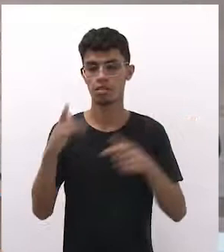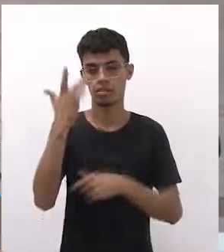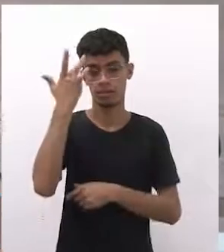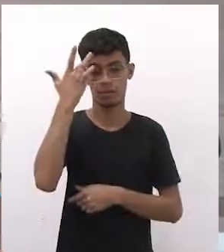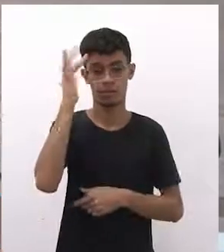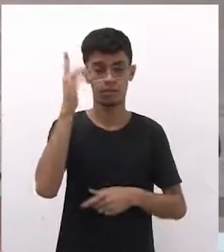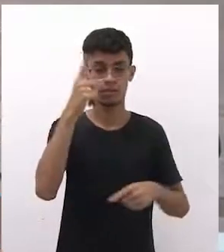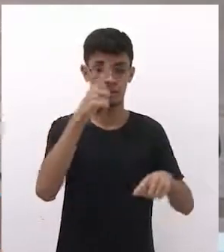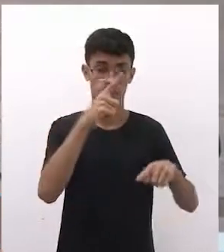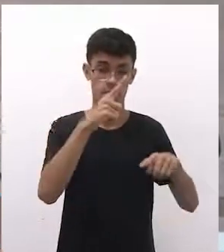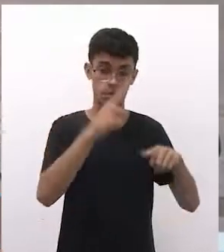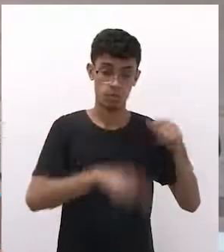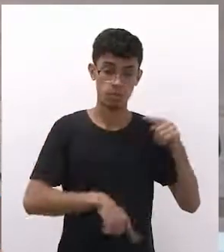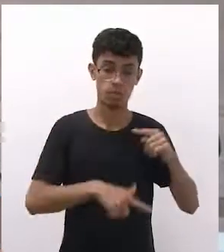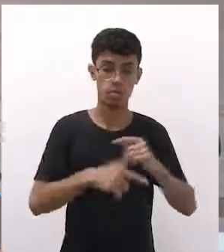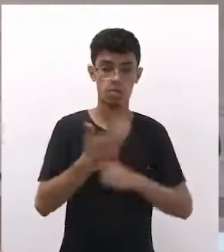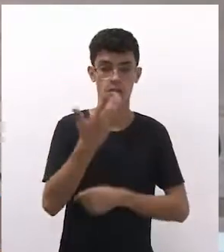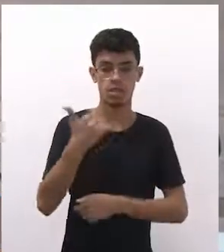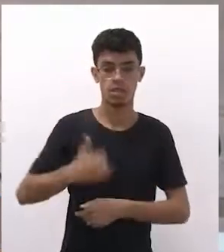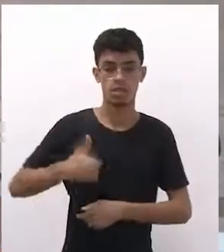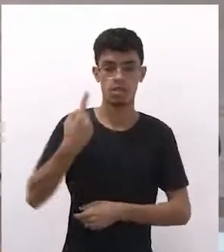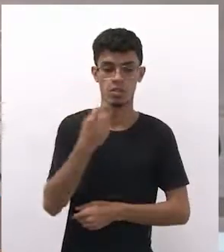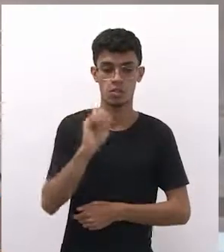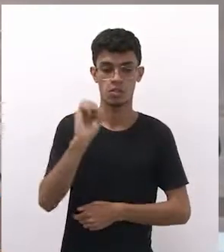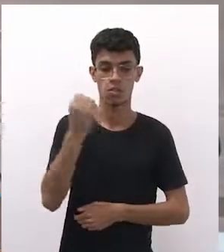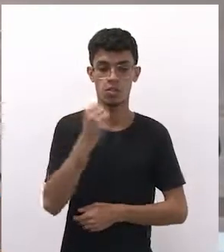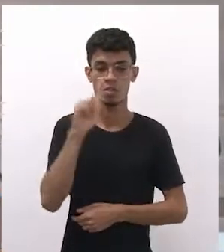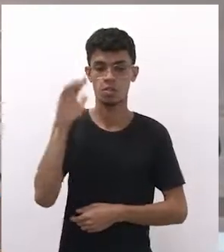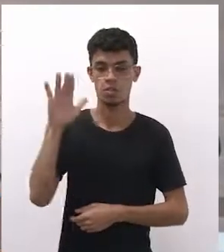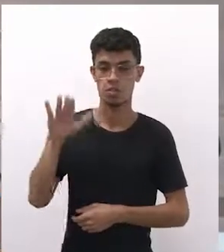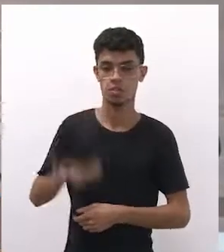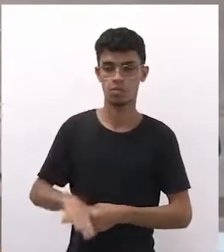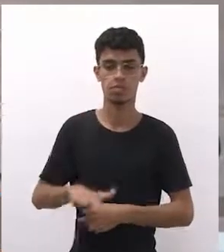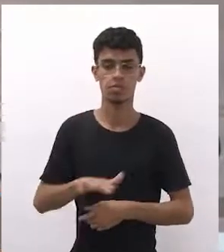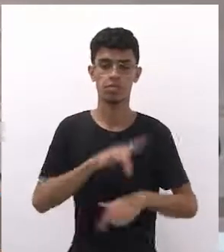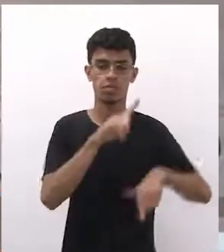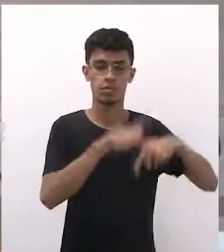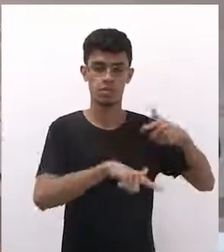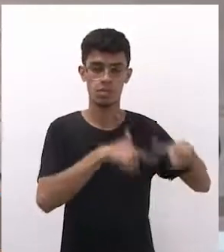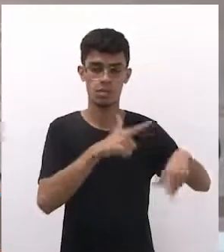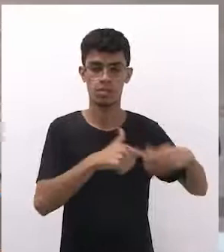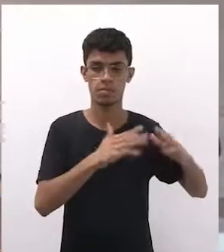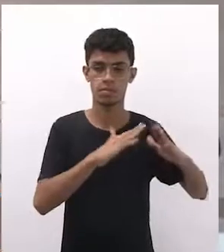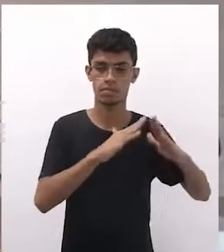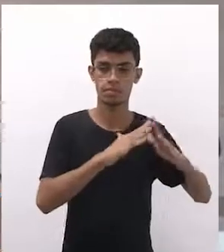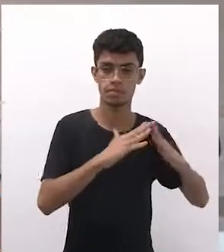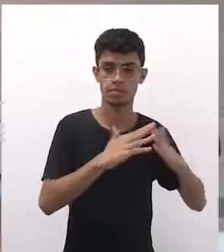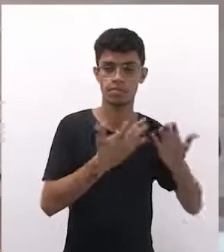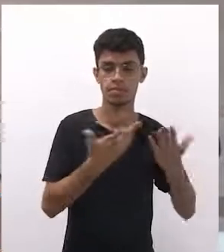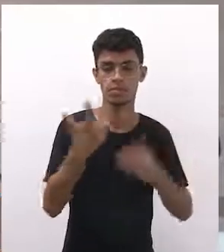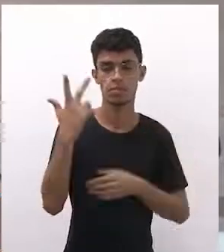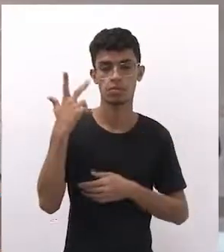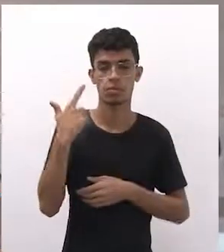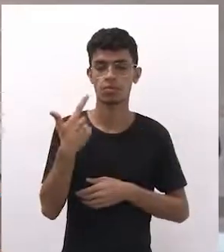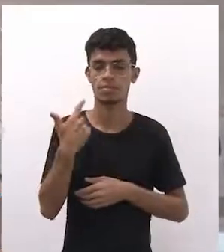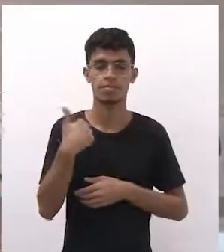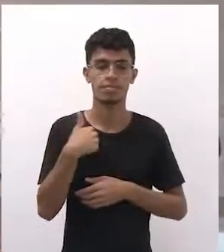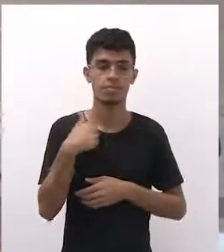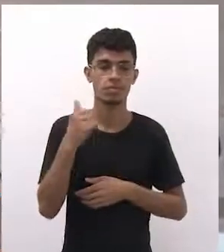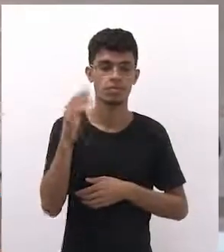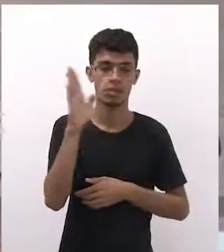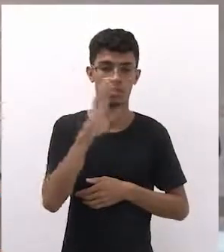menores de 18 anos trabalharem no âmbito doméstico. É muito, muito comum menores de 18 anos trabalhando no âmbito doméstico ainda no